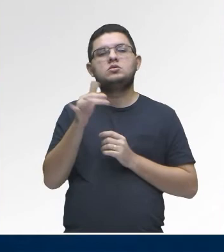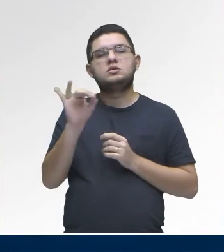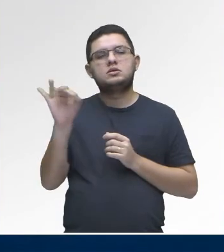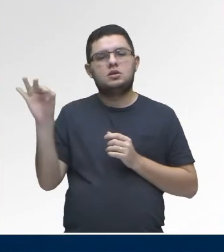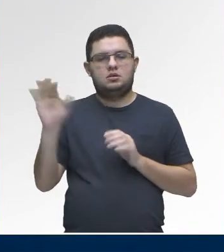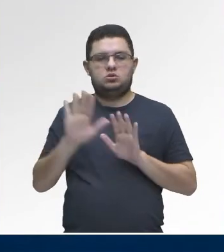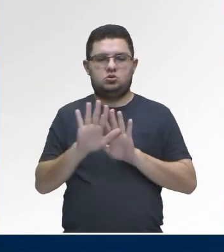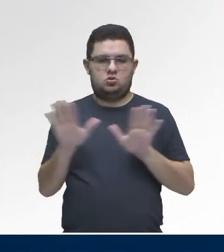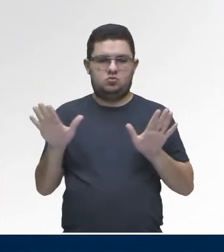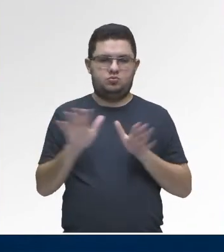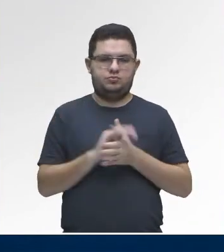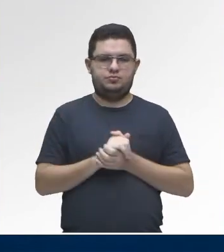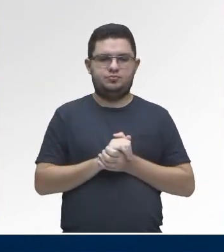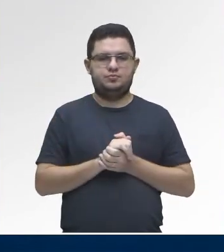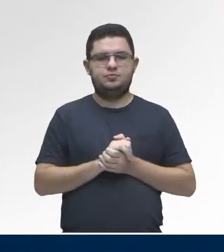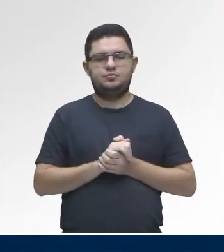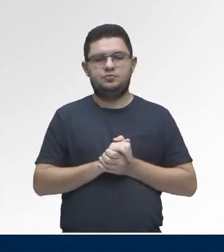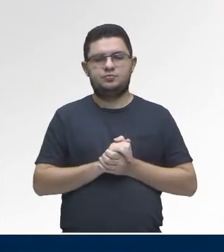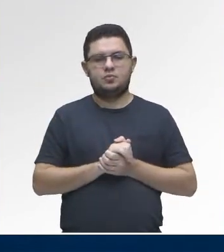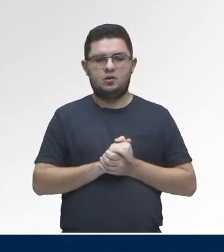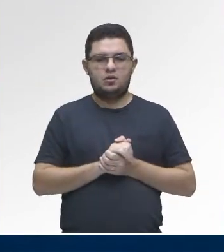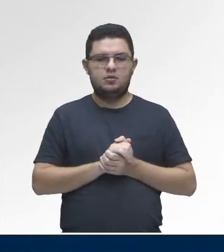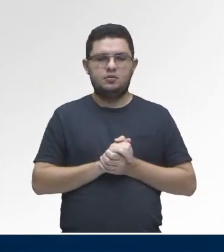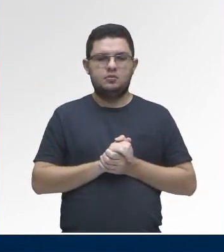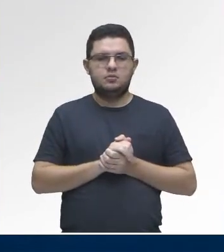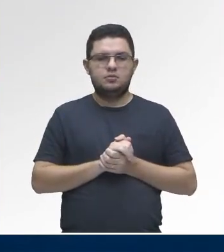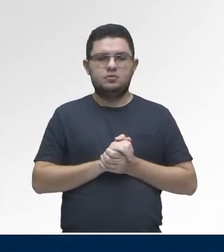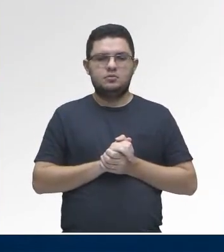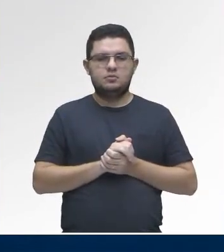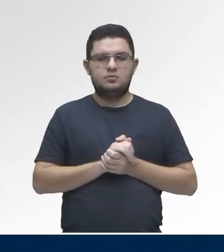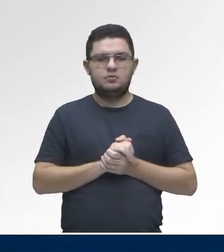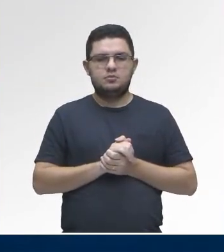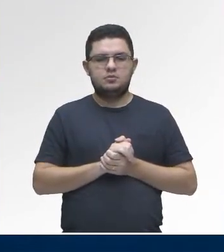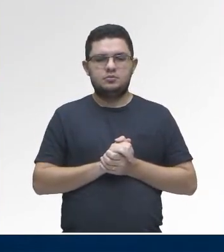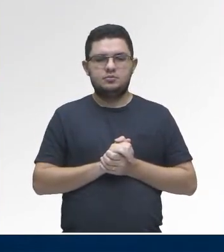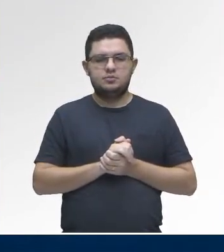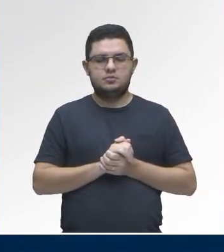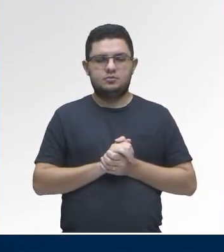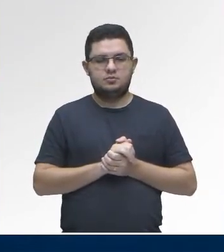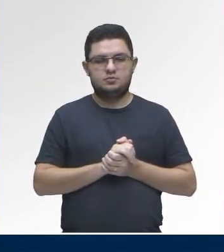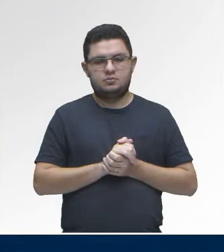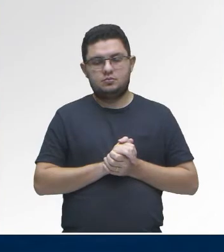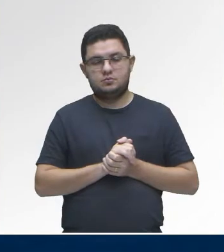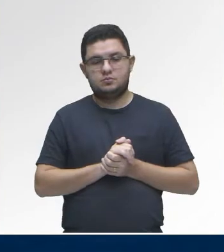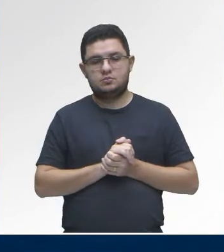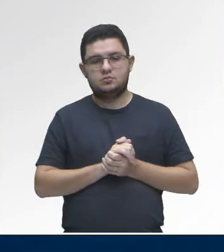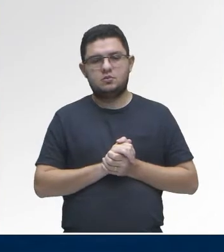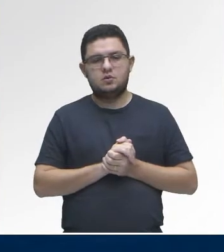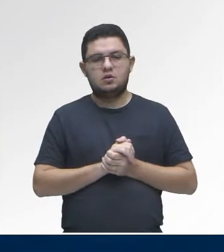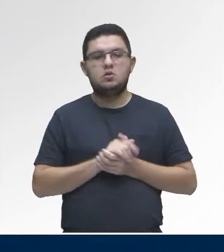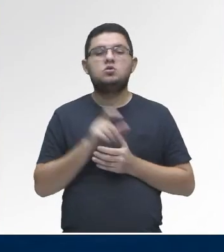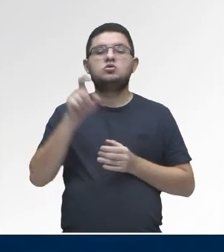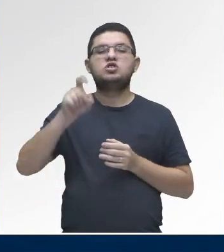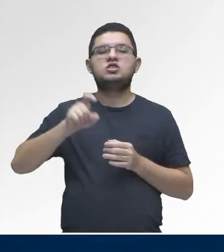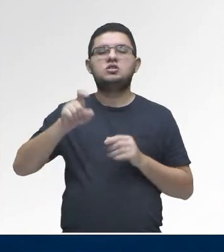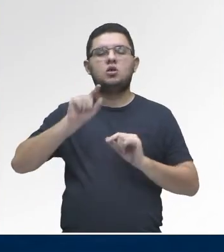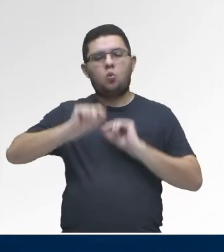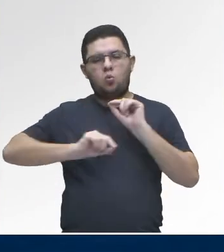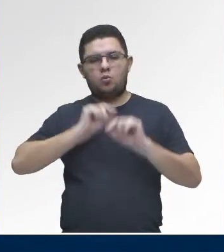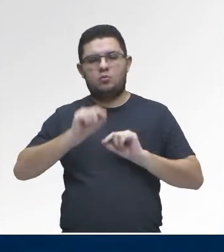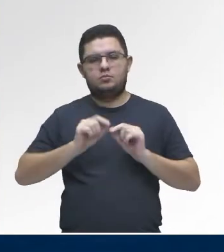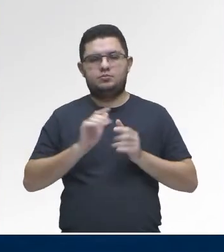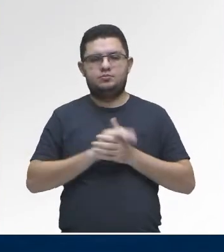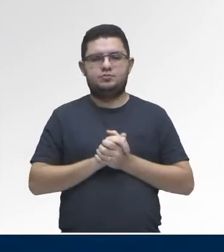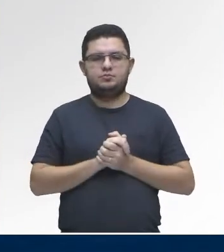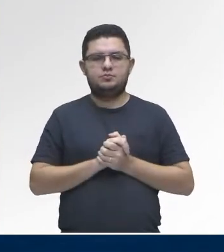membro é igual a 100. Que valor de x? Nossa quarta